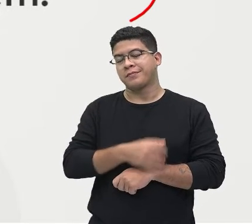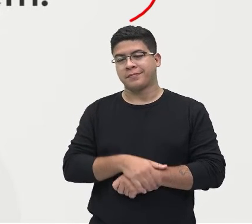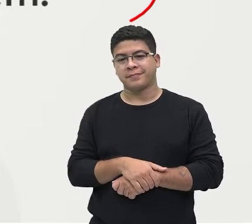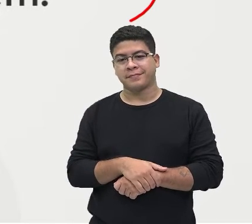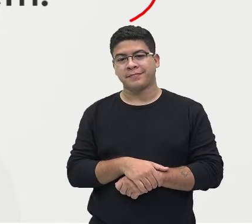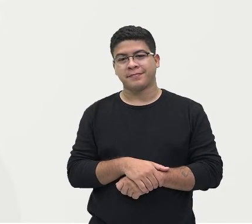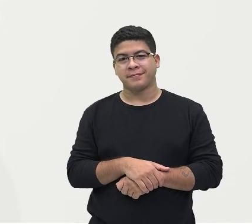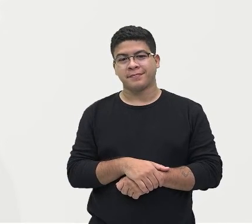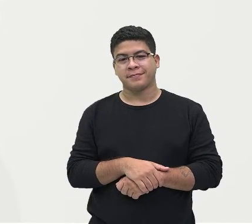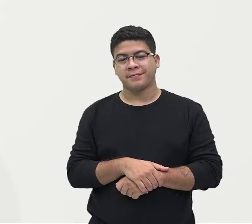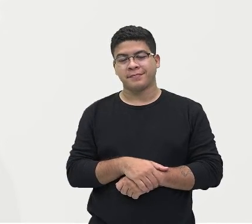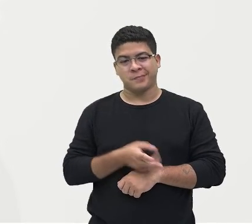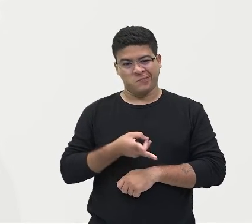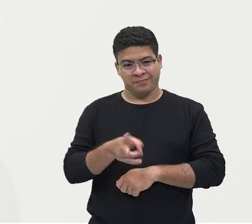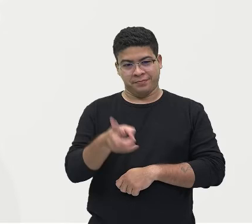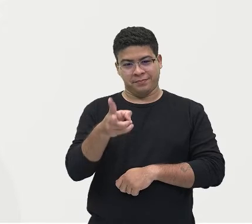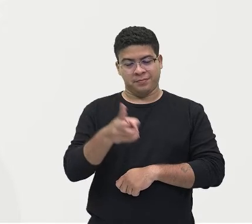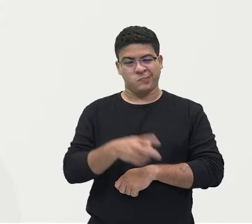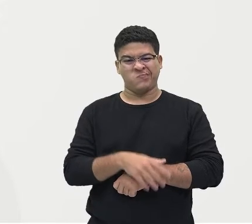mais? Continuando.